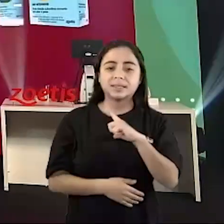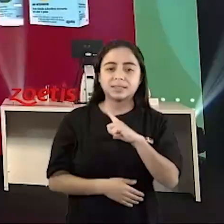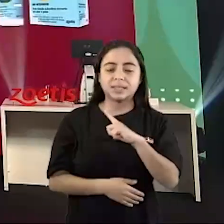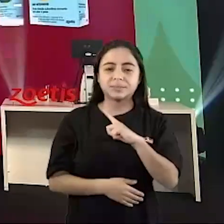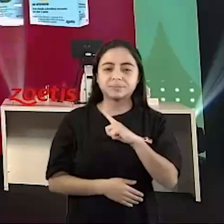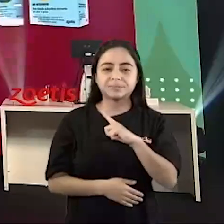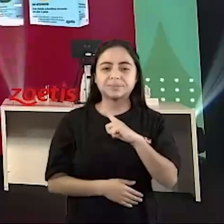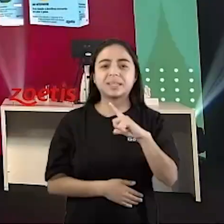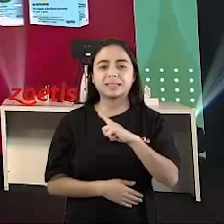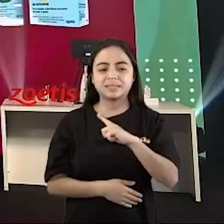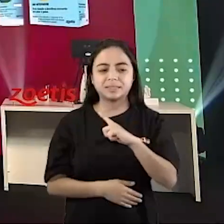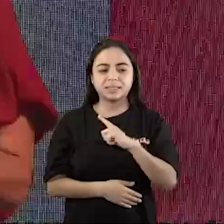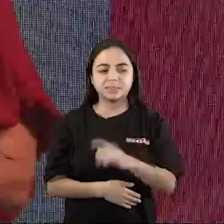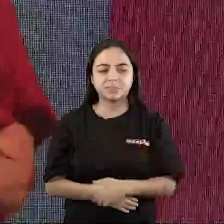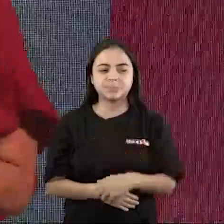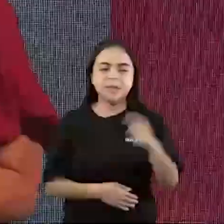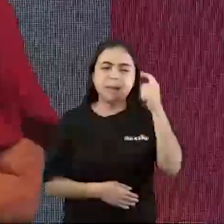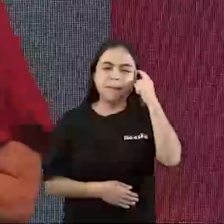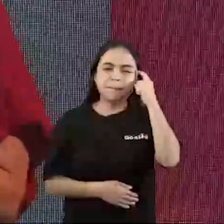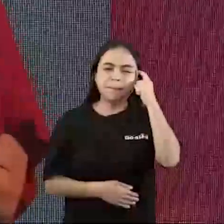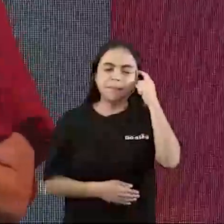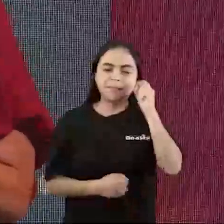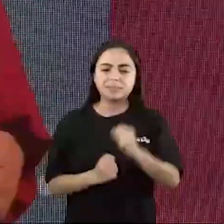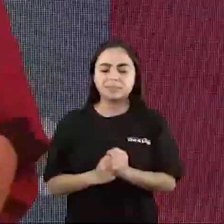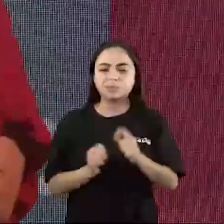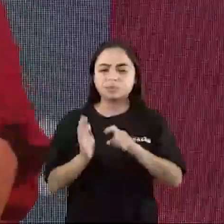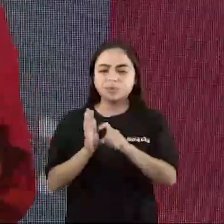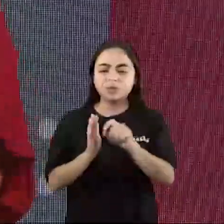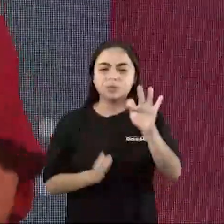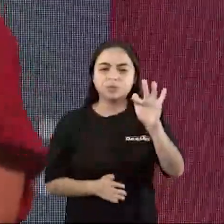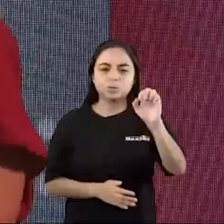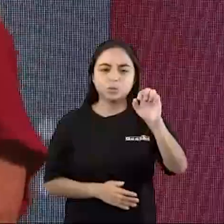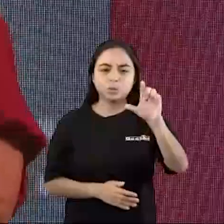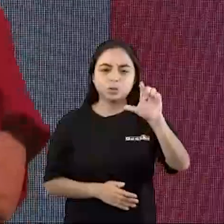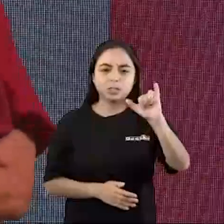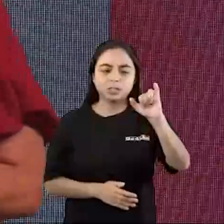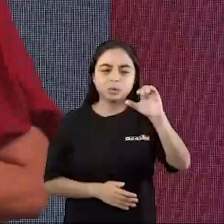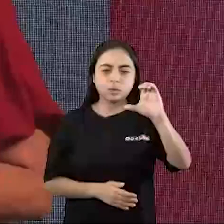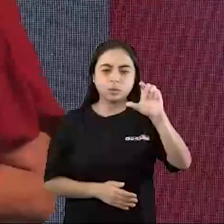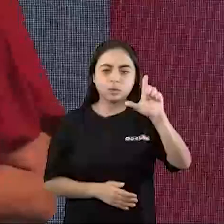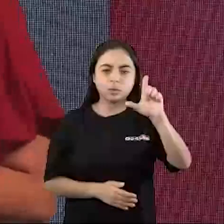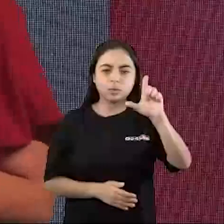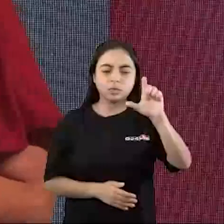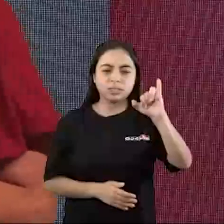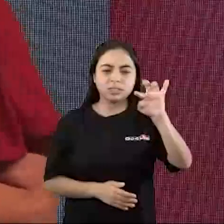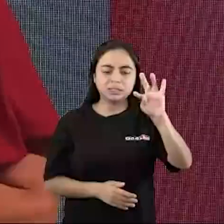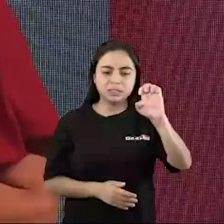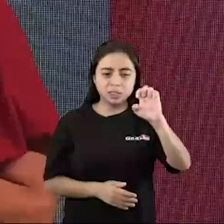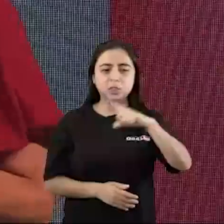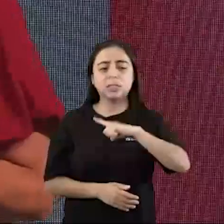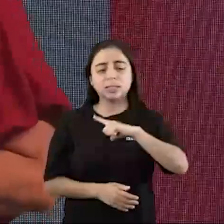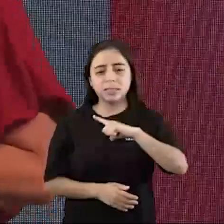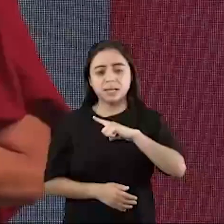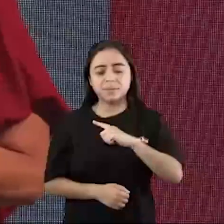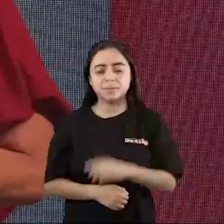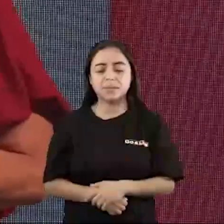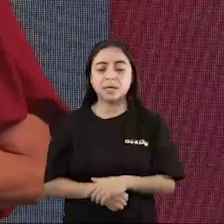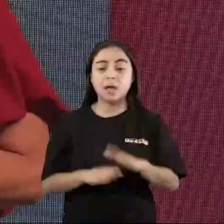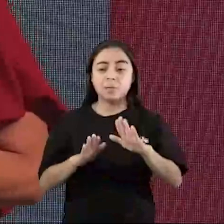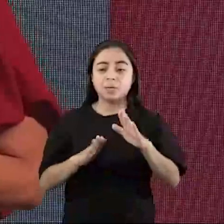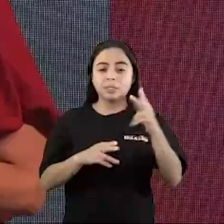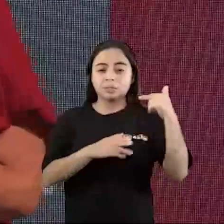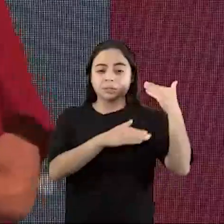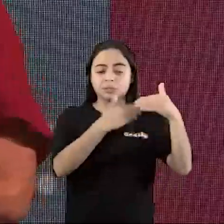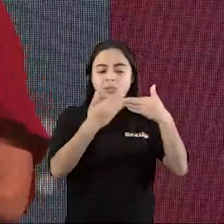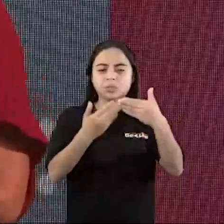então. Pensando em infecção bacteriana, foliculite bacteriana primária. Existe isso? Existe. Durante muito tempo eu